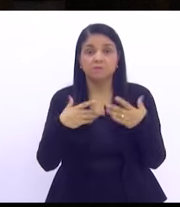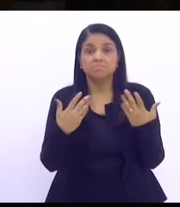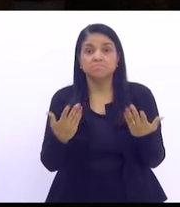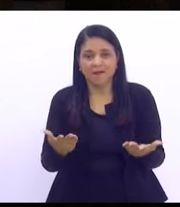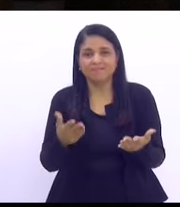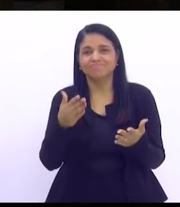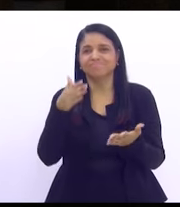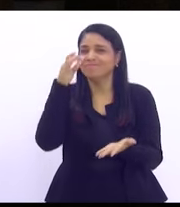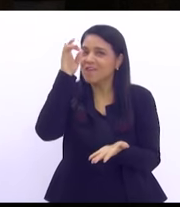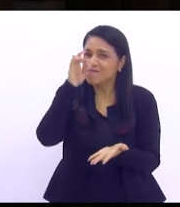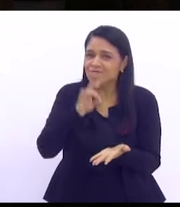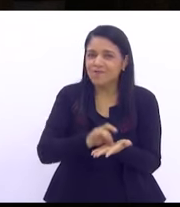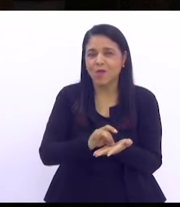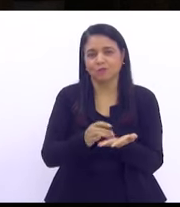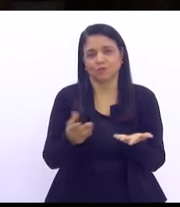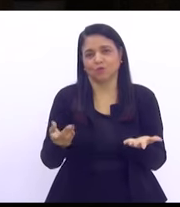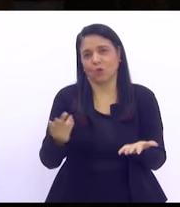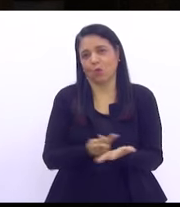hoje.